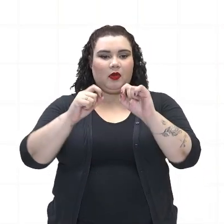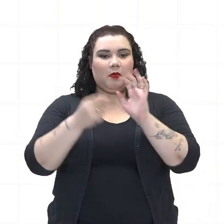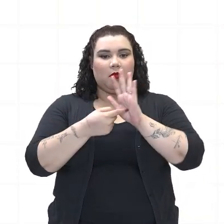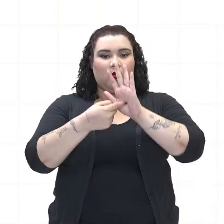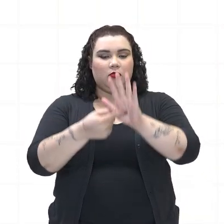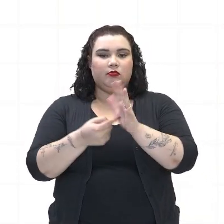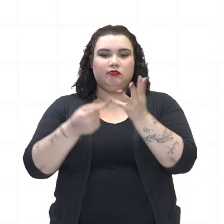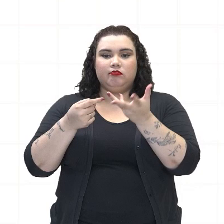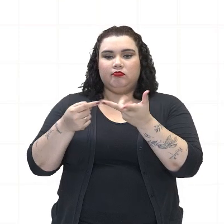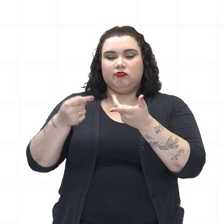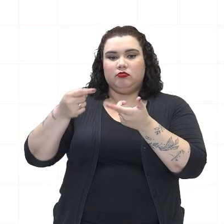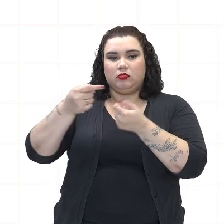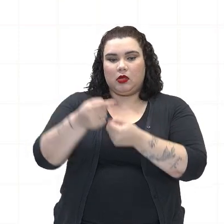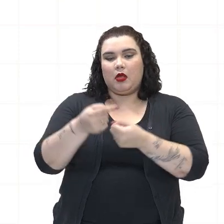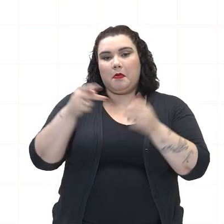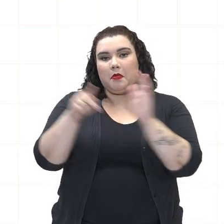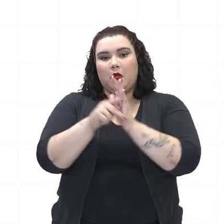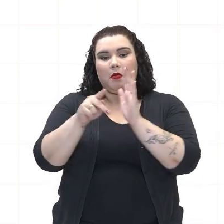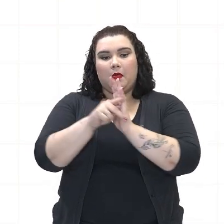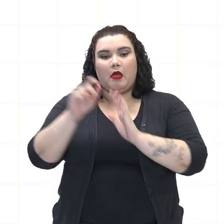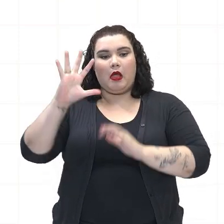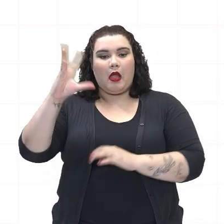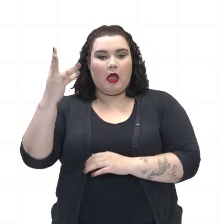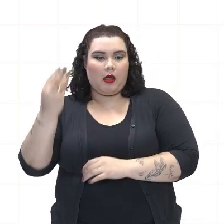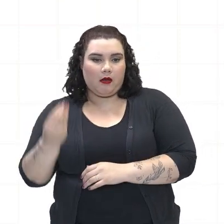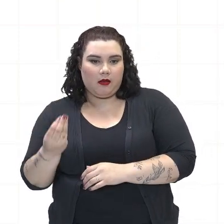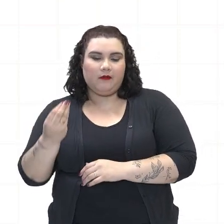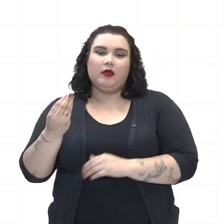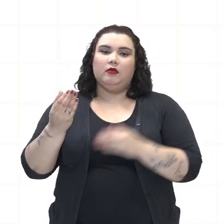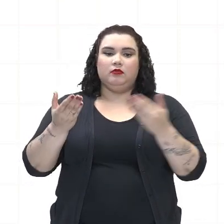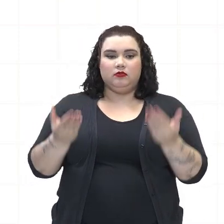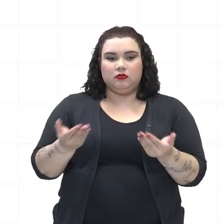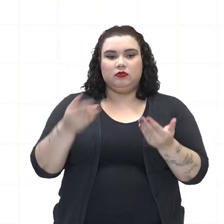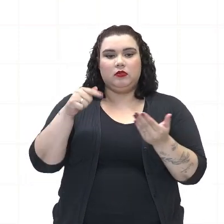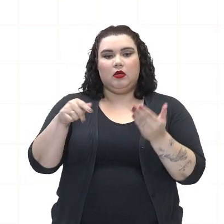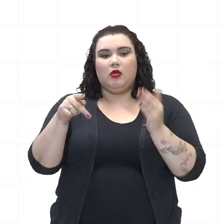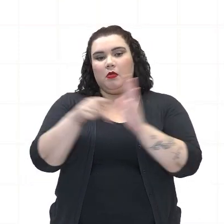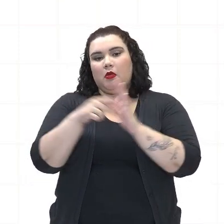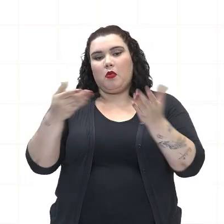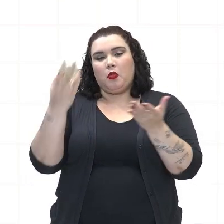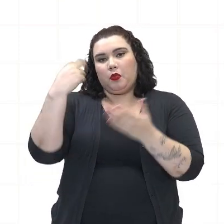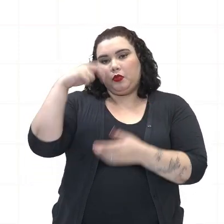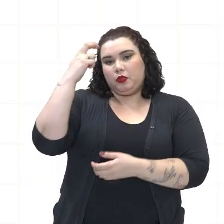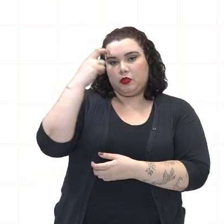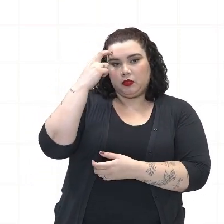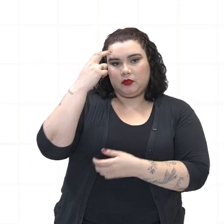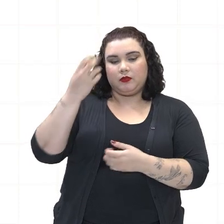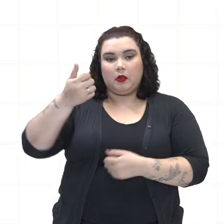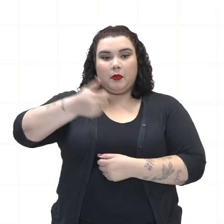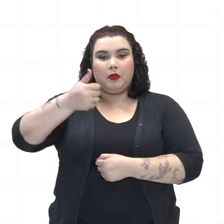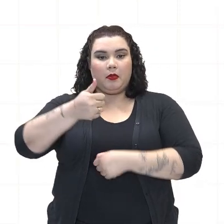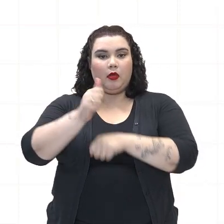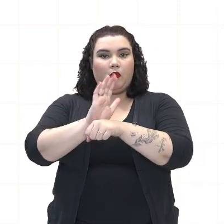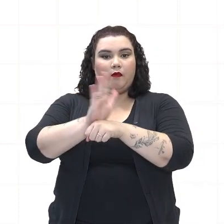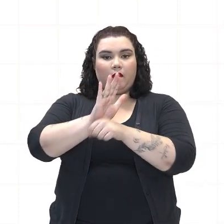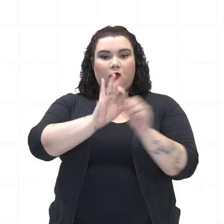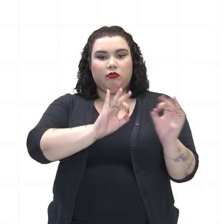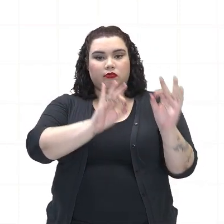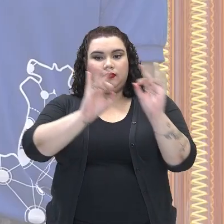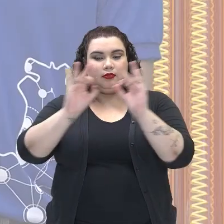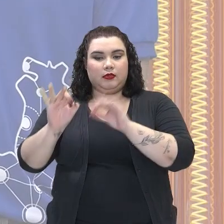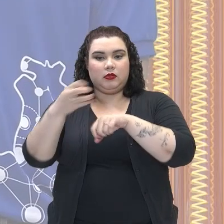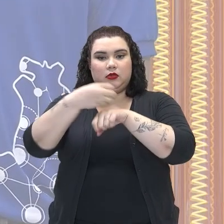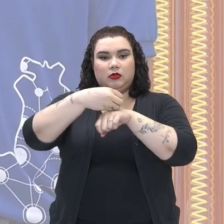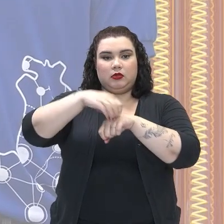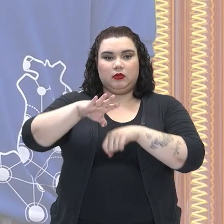de alguma forma a realidade africana em algum momento da história, ou mesmo sobre a questão cultural. O primeiro filme deles aí que eu estou indicando